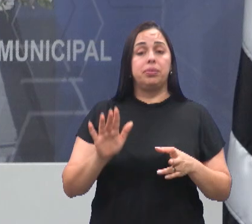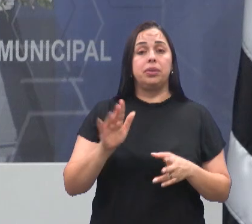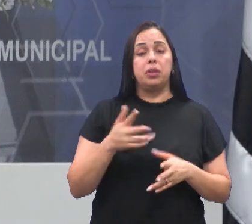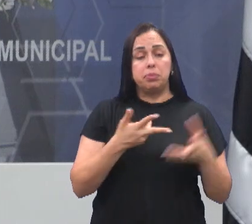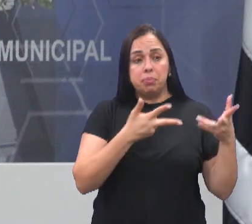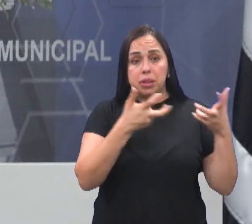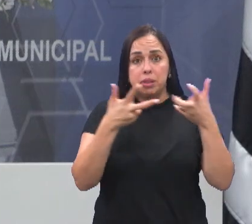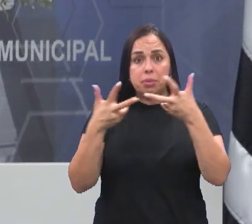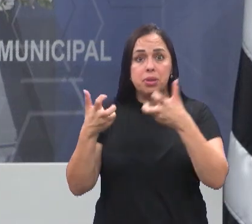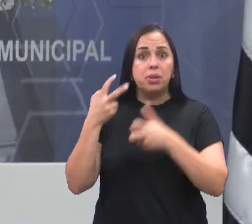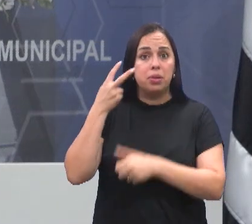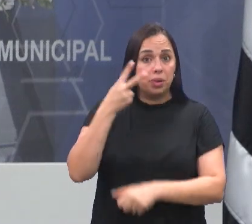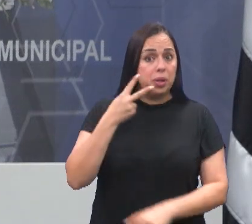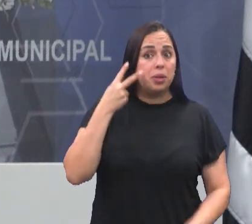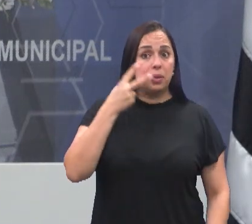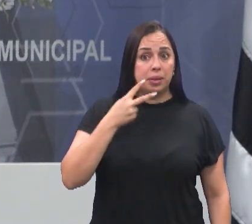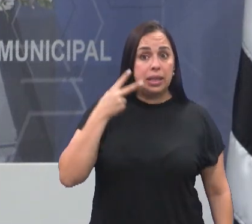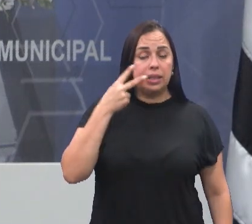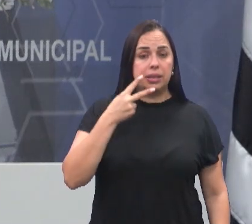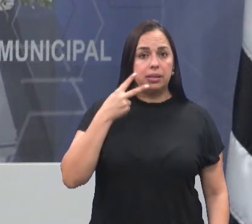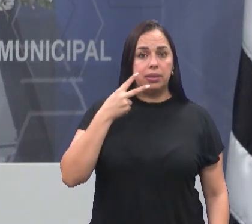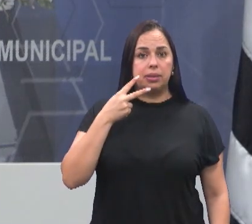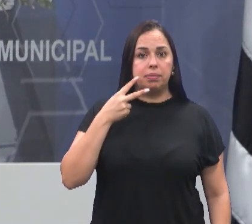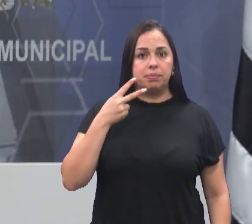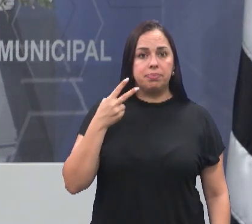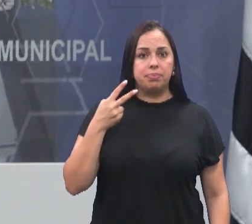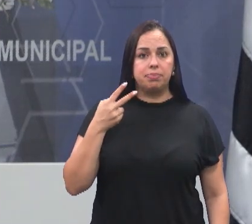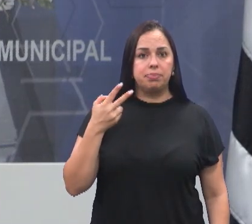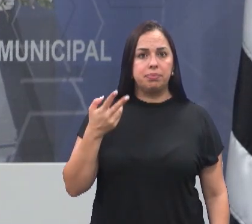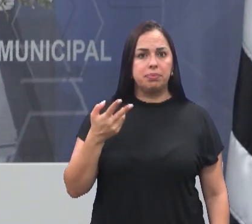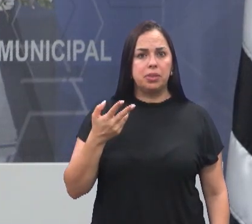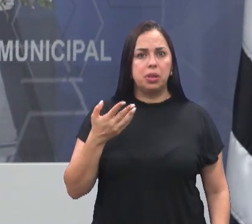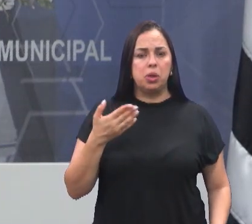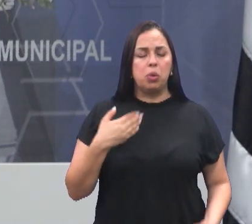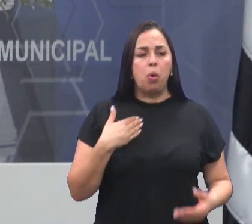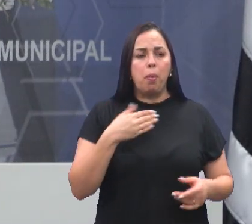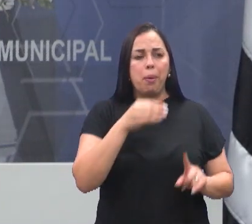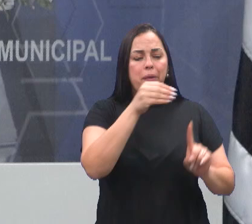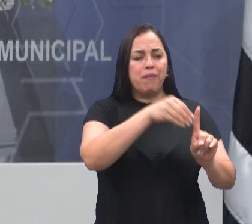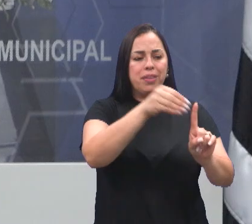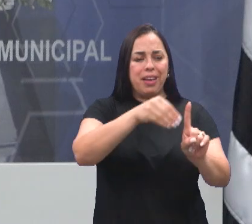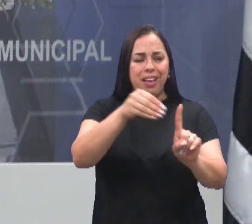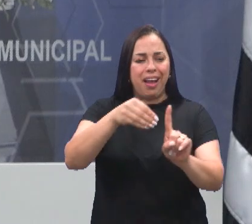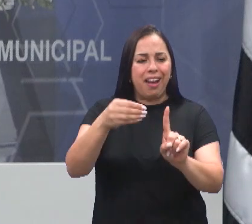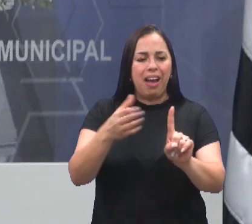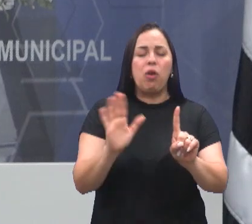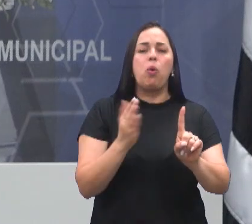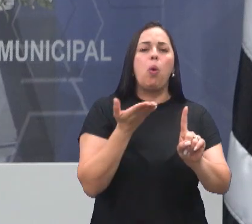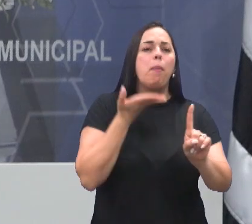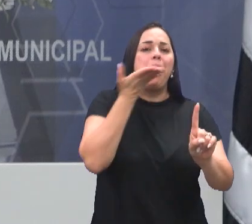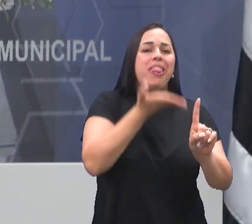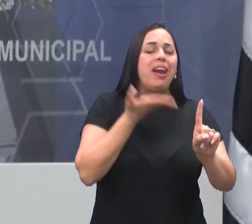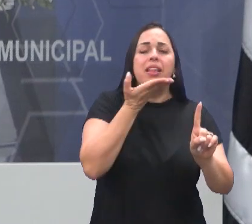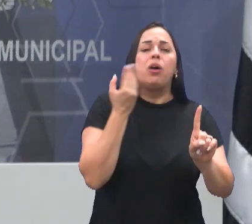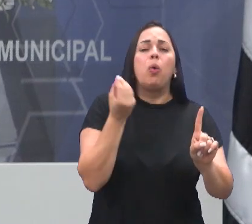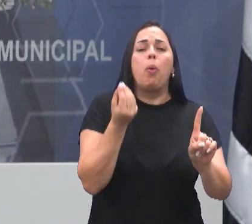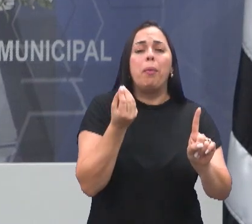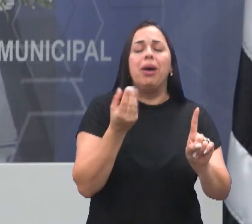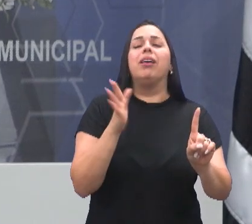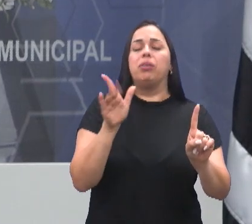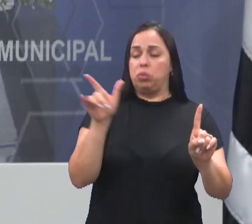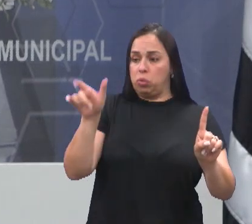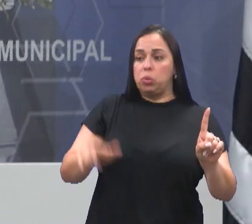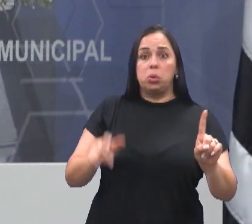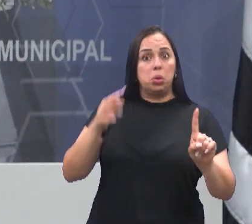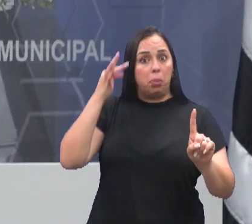vereadores, que foi até discutido na sessão passada, né? Como tratar os mais vulneráveis. O vereador Tomás Henrique lembrou bem. Então, o que